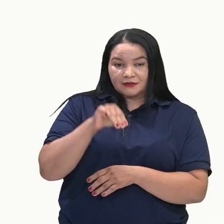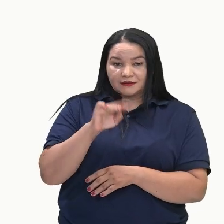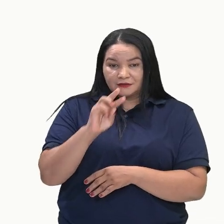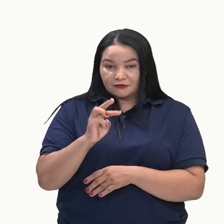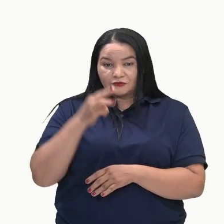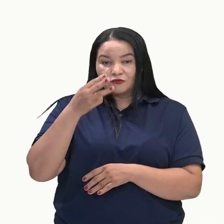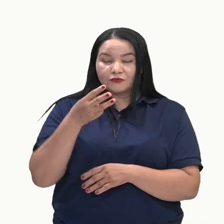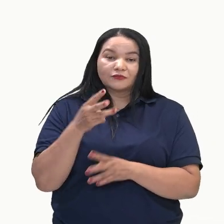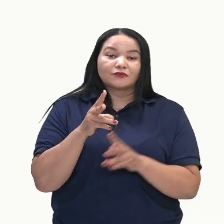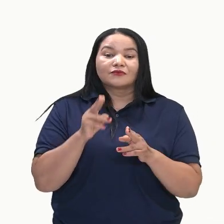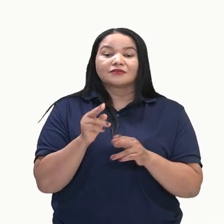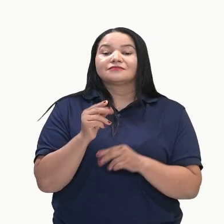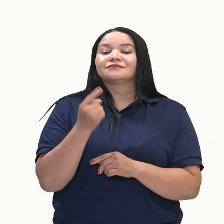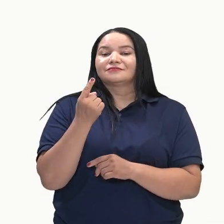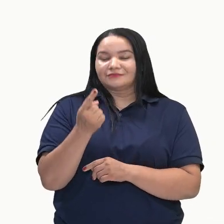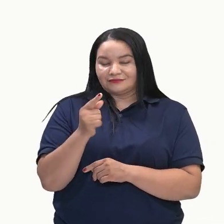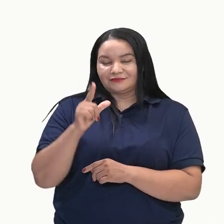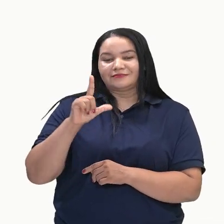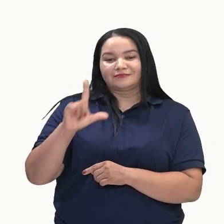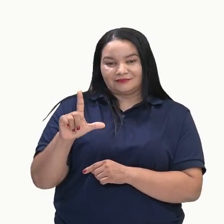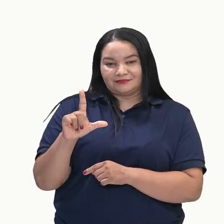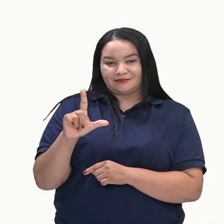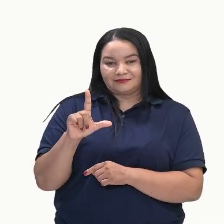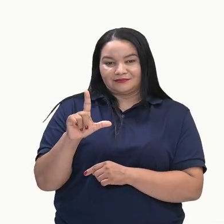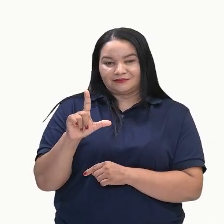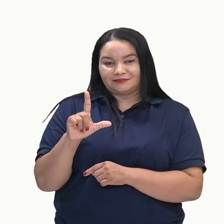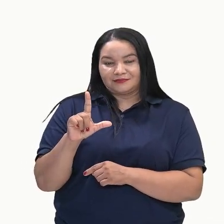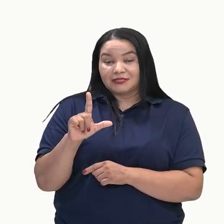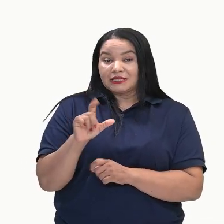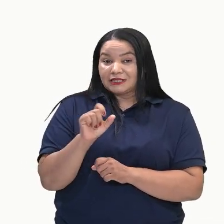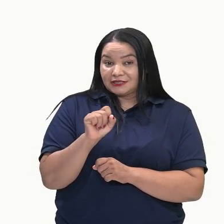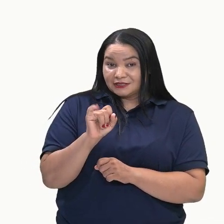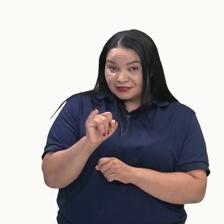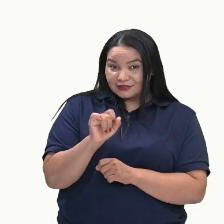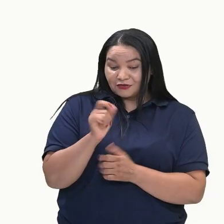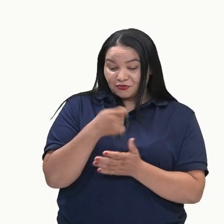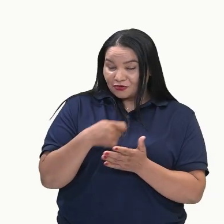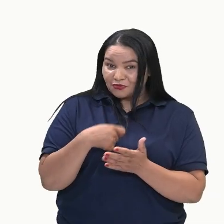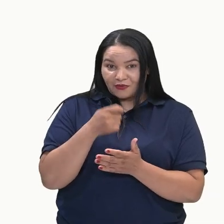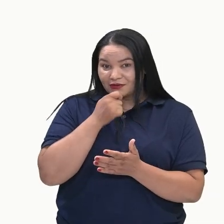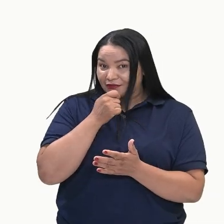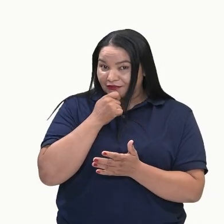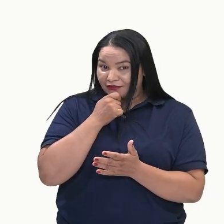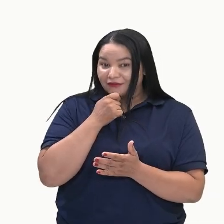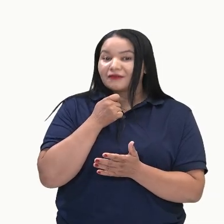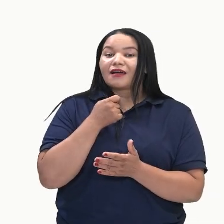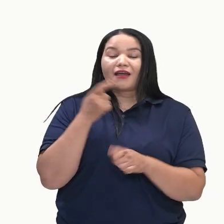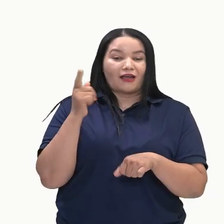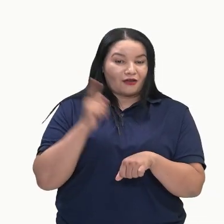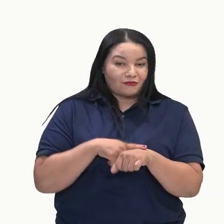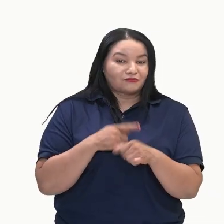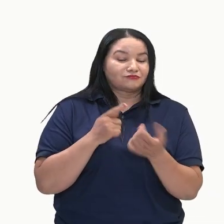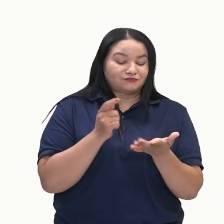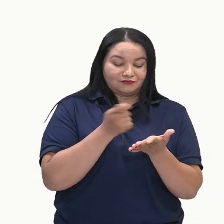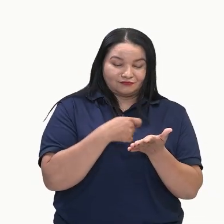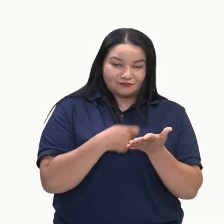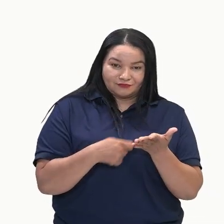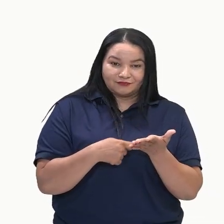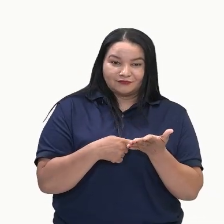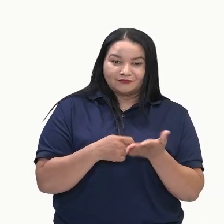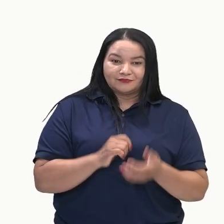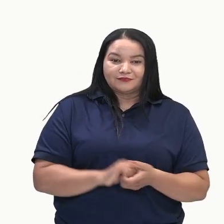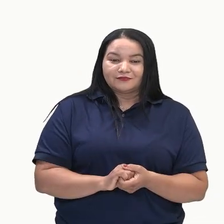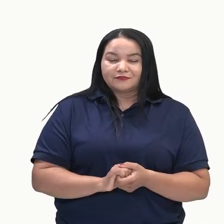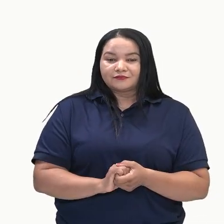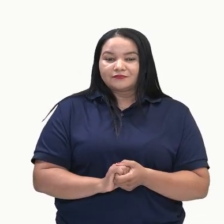litros? Exatamente, a 1 litro. Então, se você não anotou, a hora de anotar é agora. Tudo